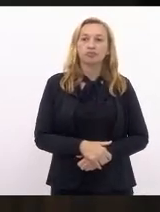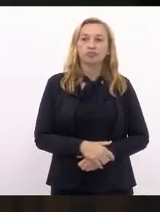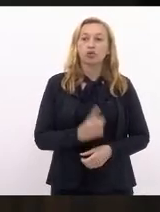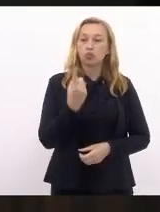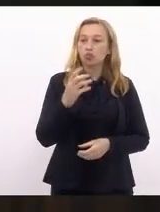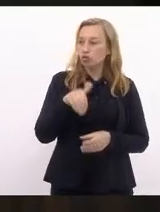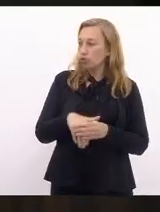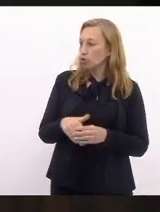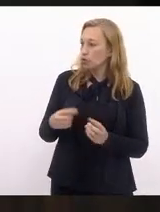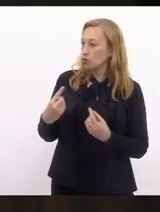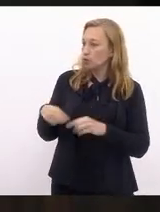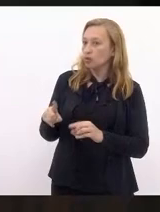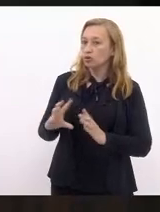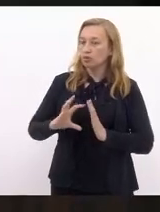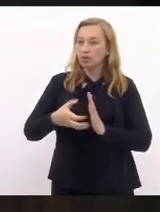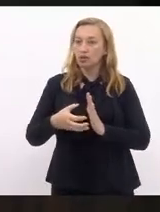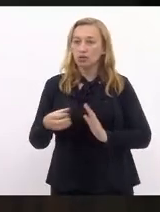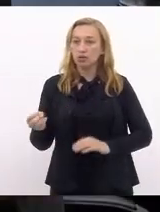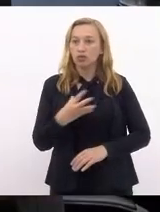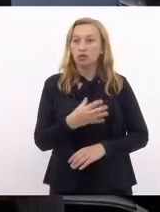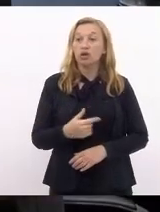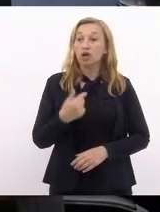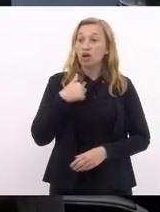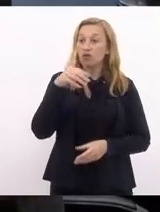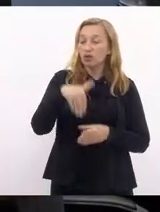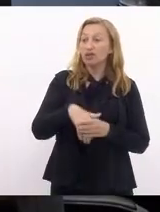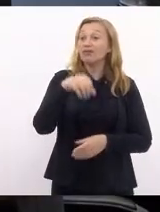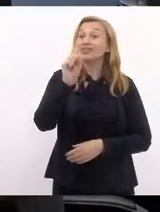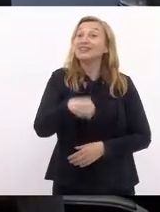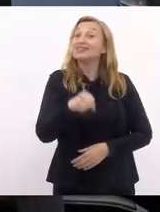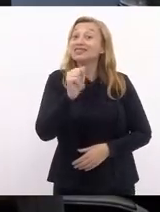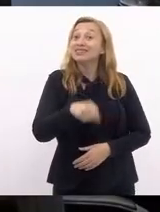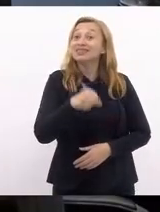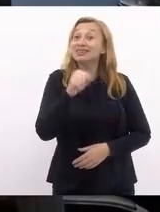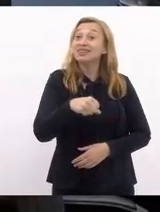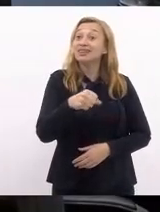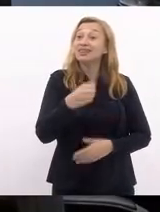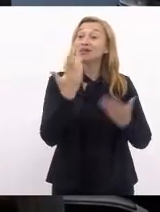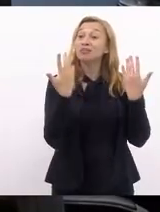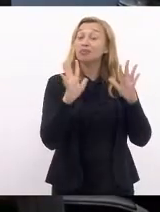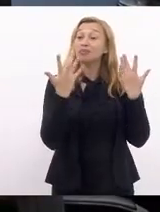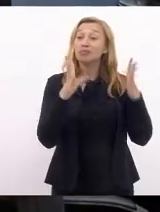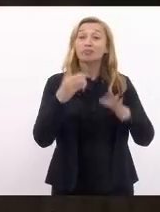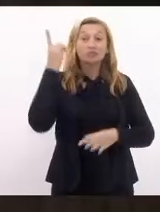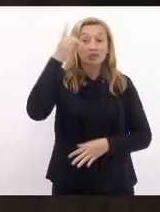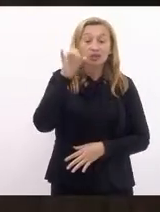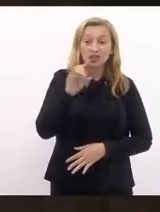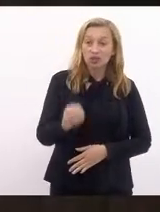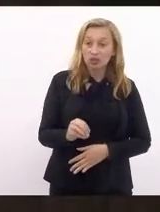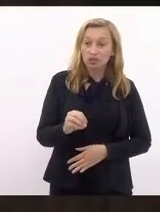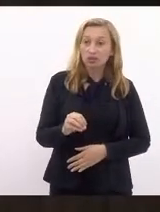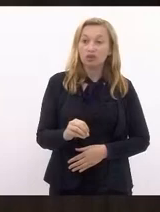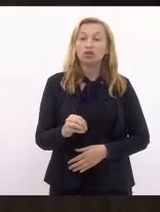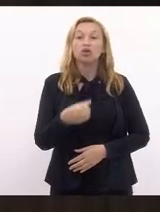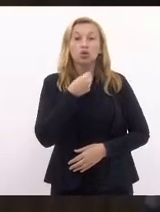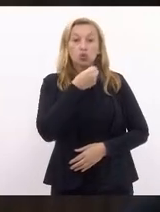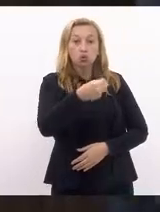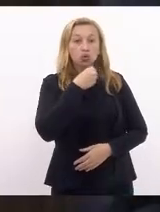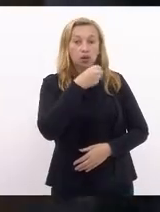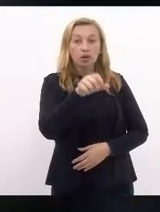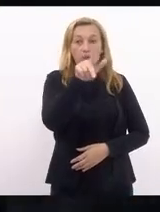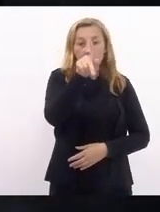com voto pela abstenção do novo votando favorável parabenizando Deputado Dionísio Lins o